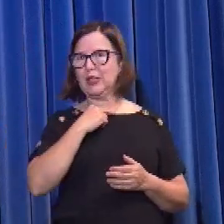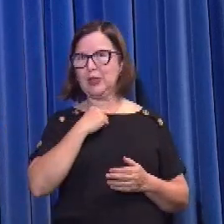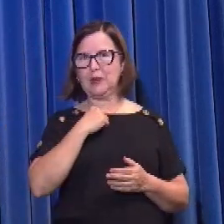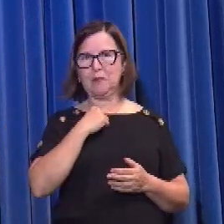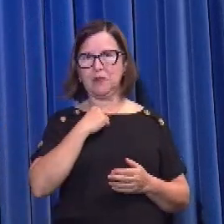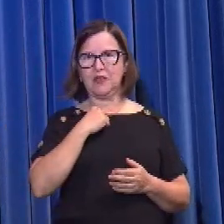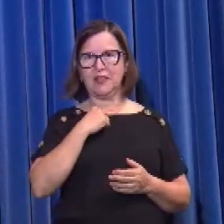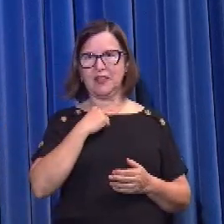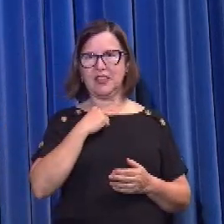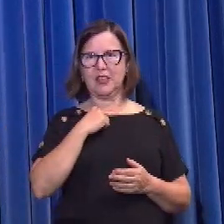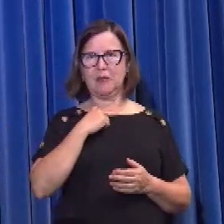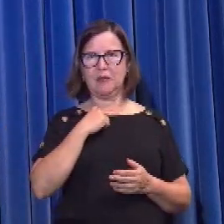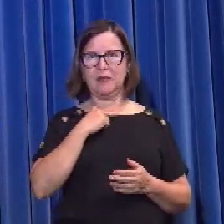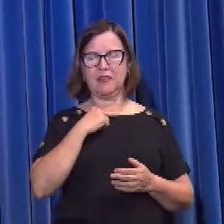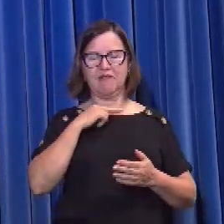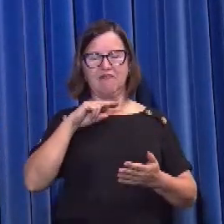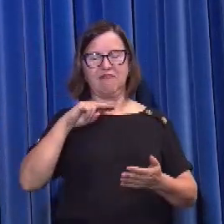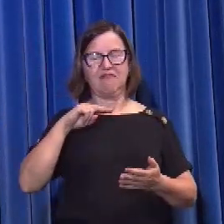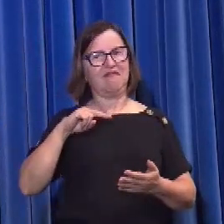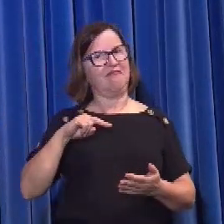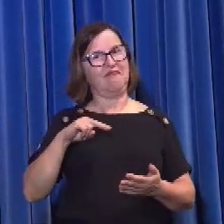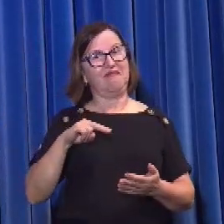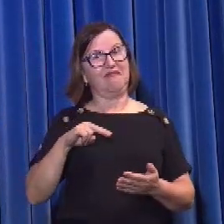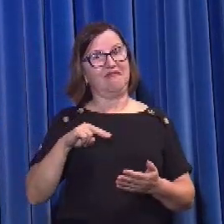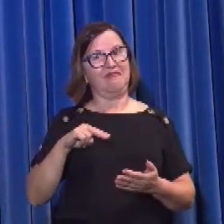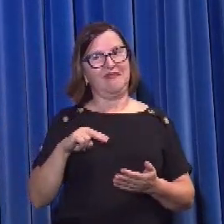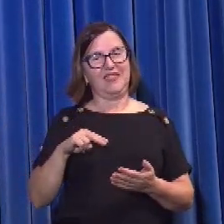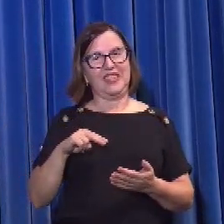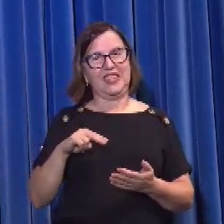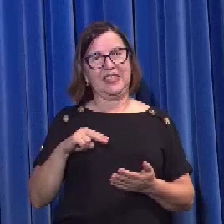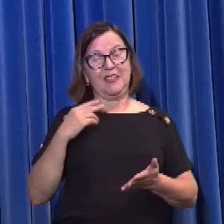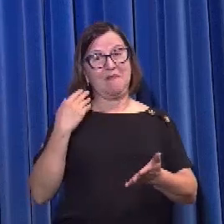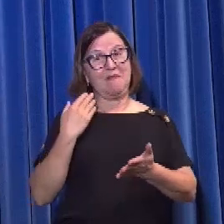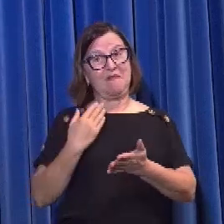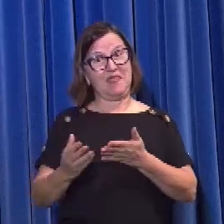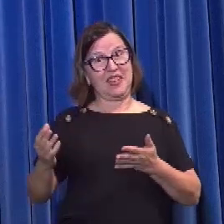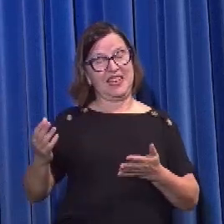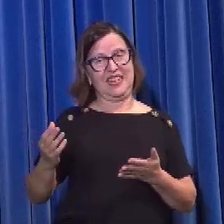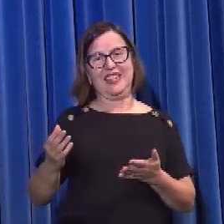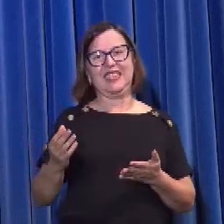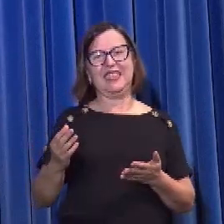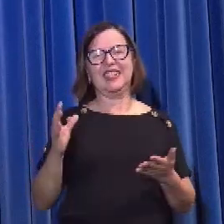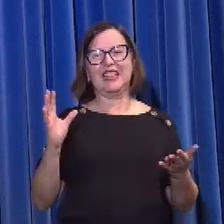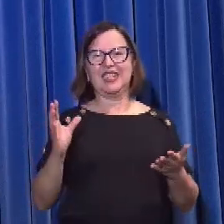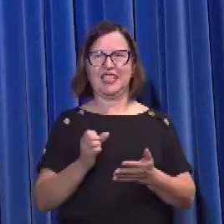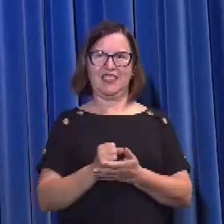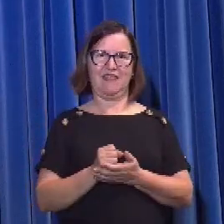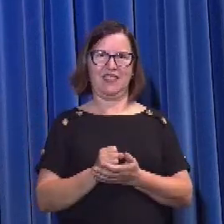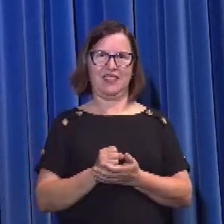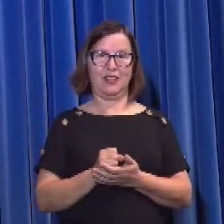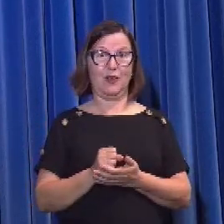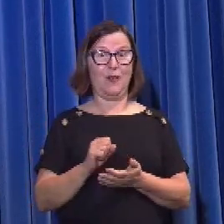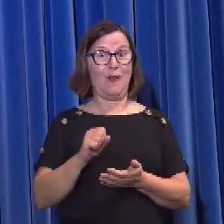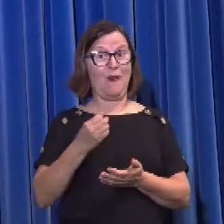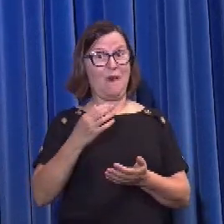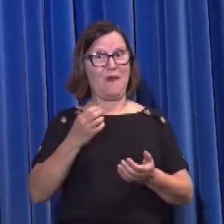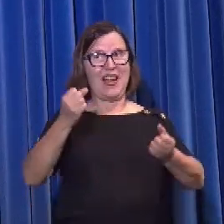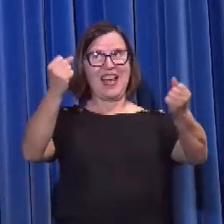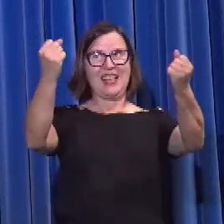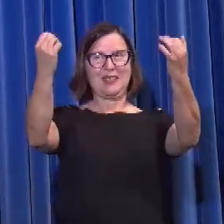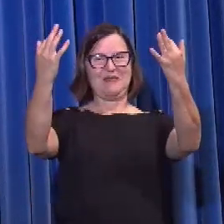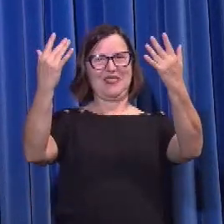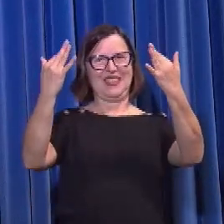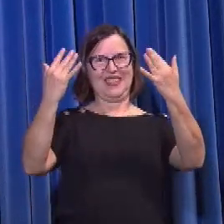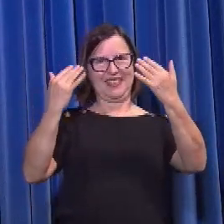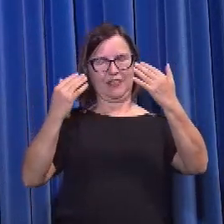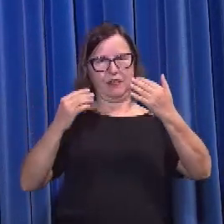graça. E muito menos podemos perder a salvação ou as suas bênçãos. Apesar de